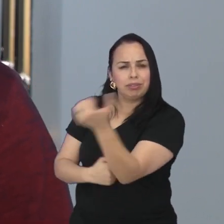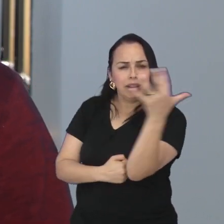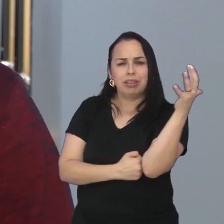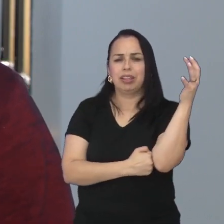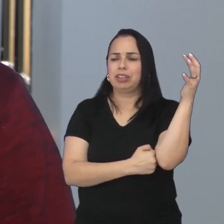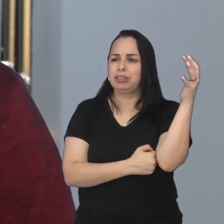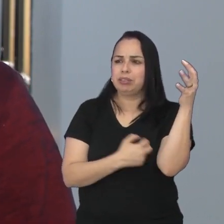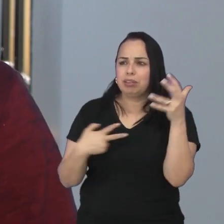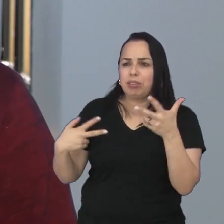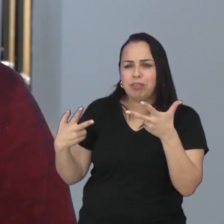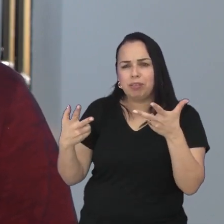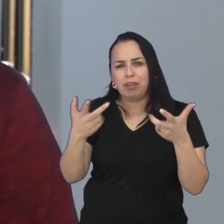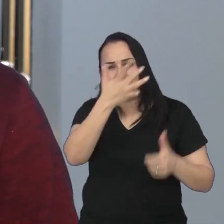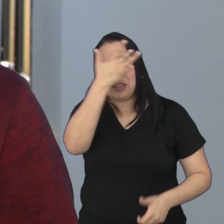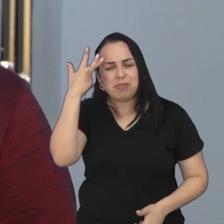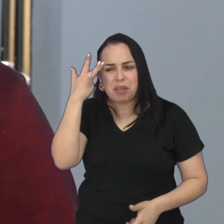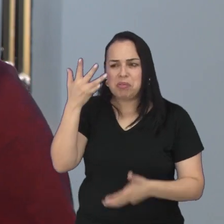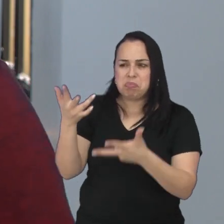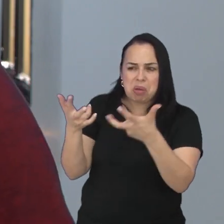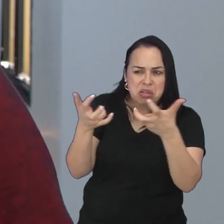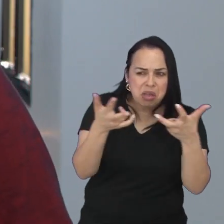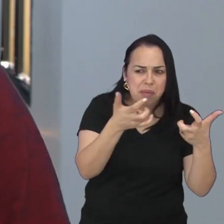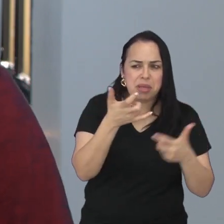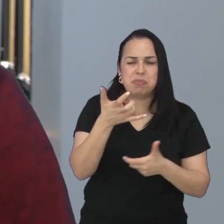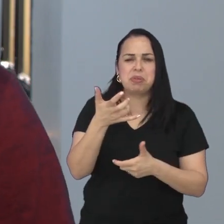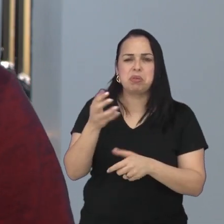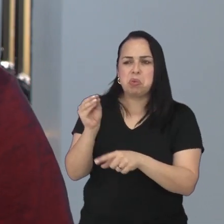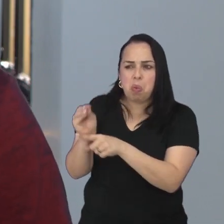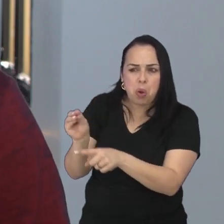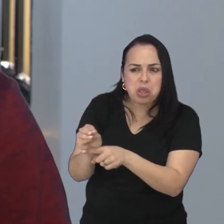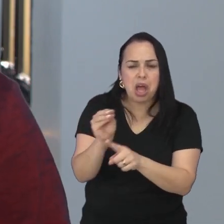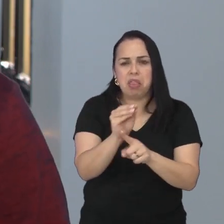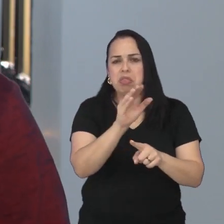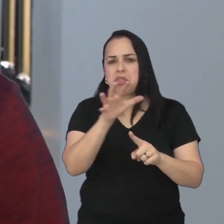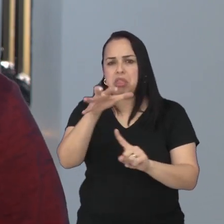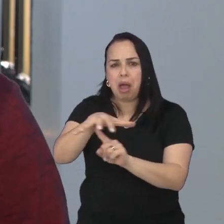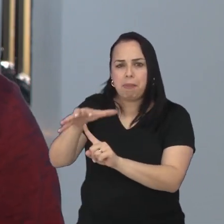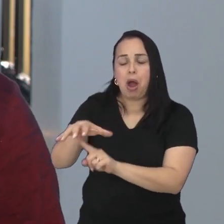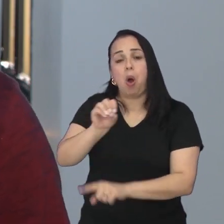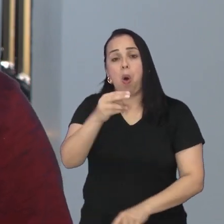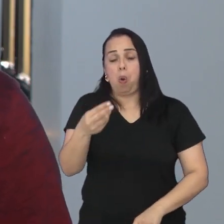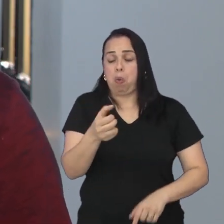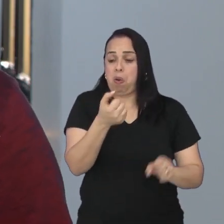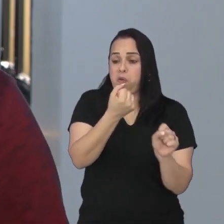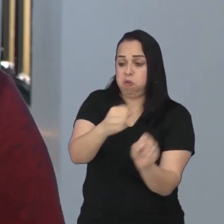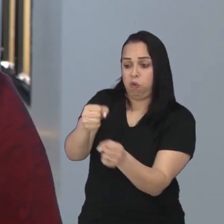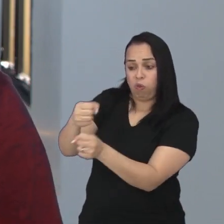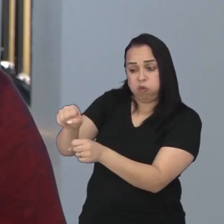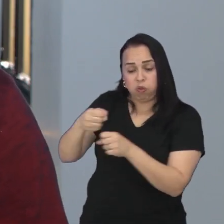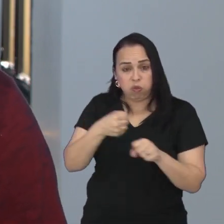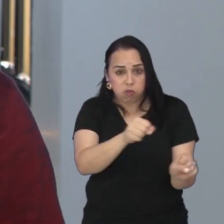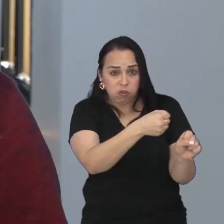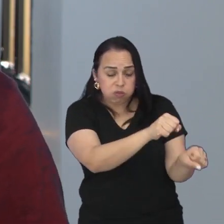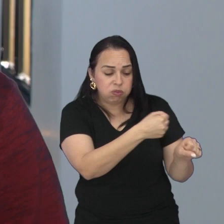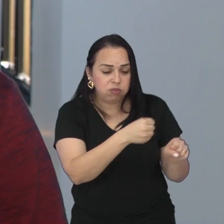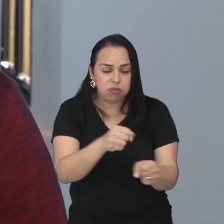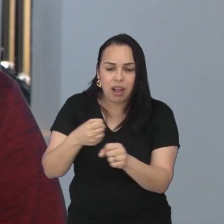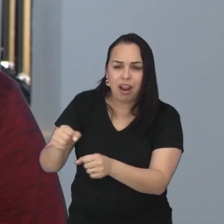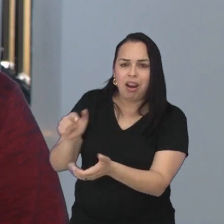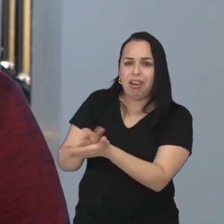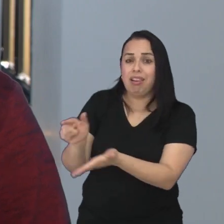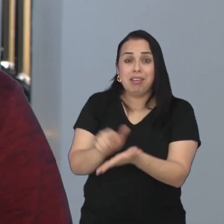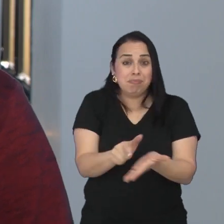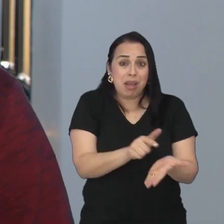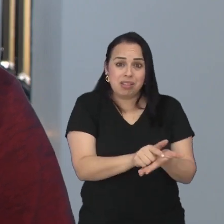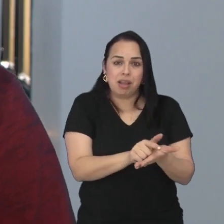vê o próprio morador ou cuidando da praça, ou fazendo sua própria varreção, né? Na sua calçada,